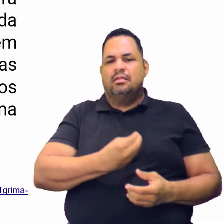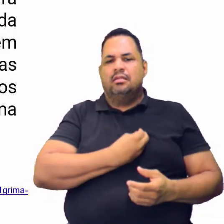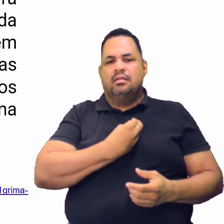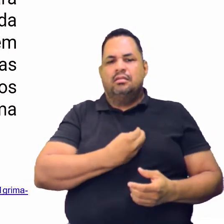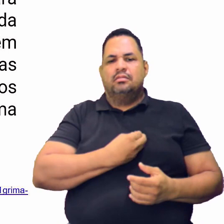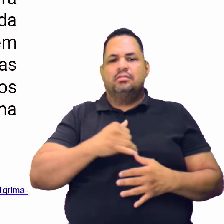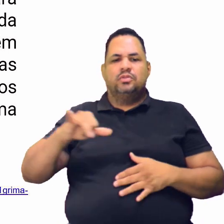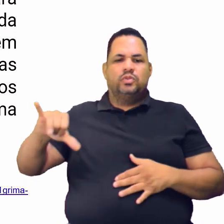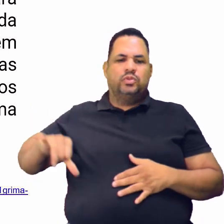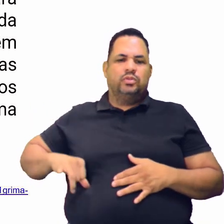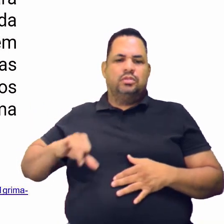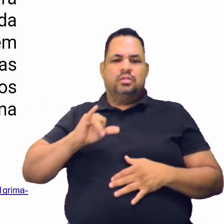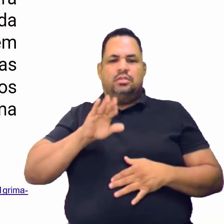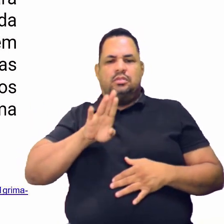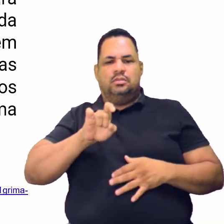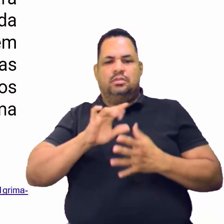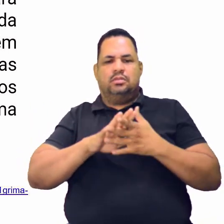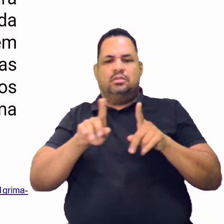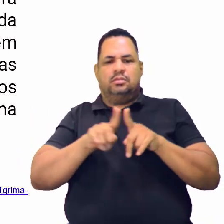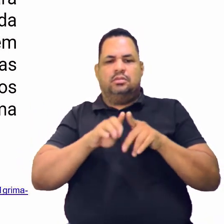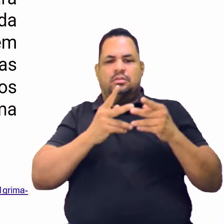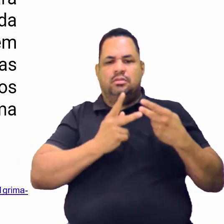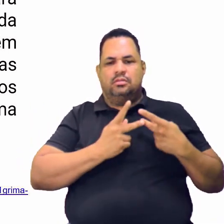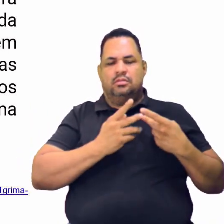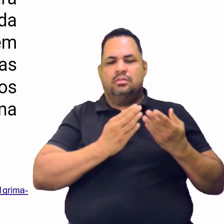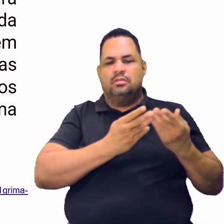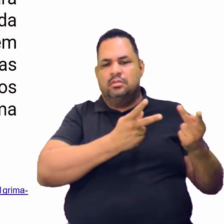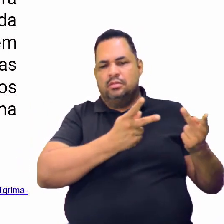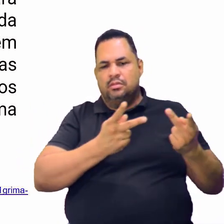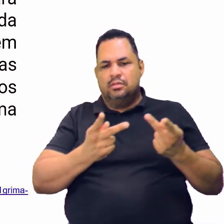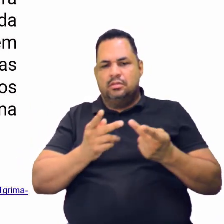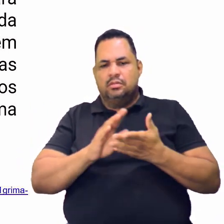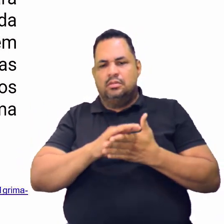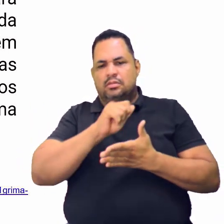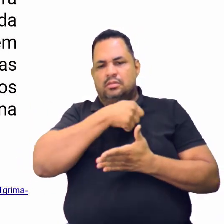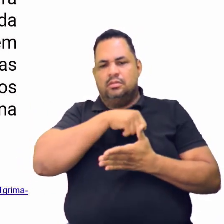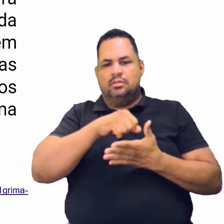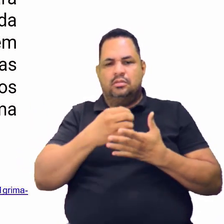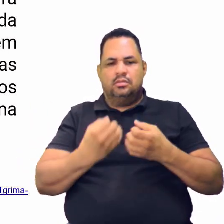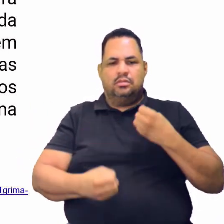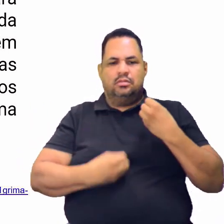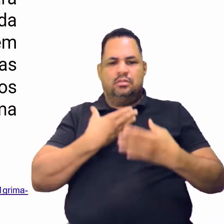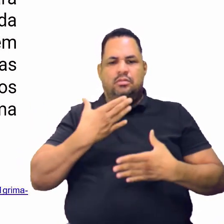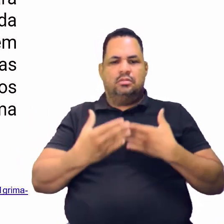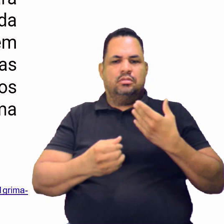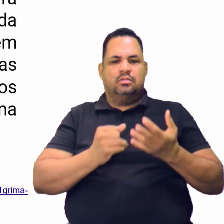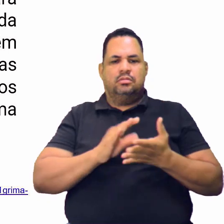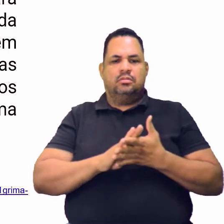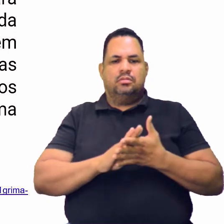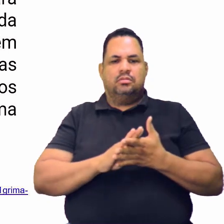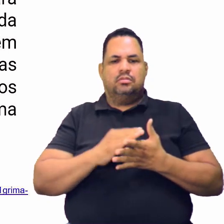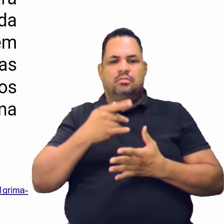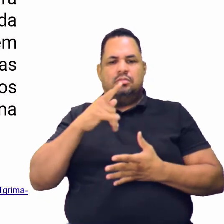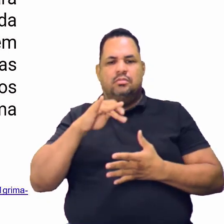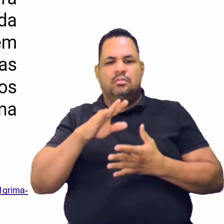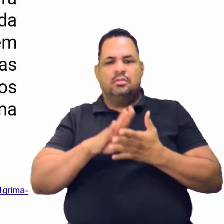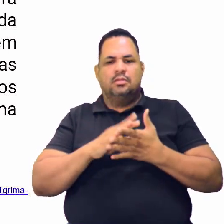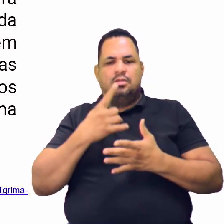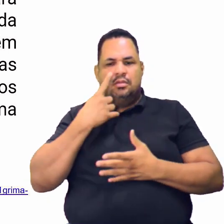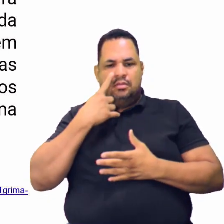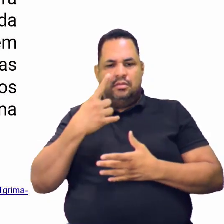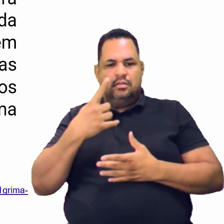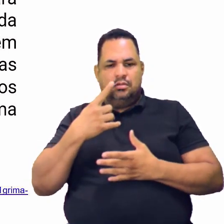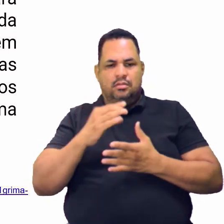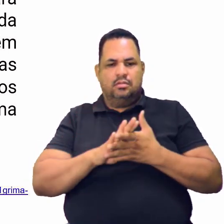sofredora Isabel, ela também será convidada a escrever poemas para ajudar no romance dos pombinhos. visto que